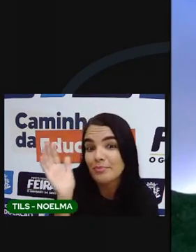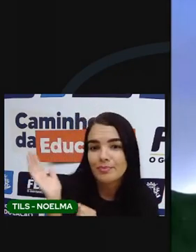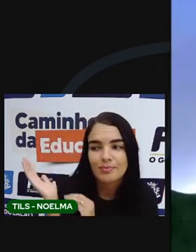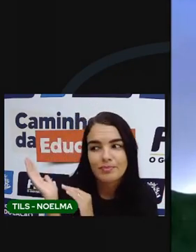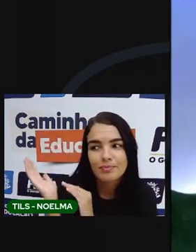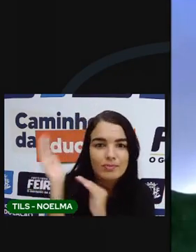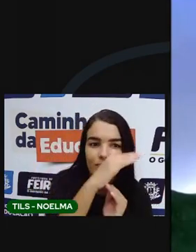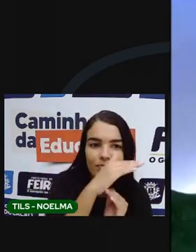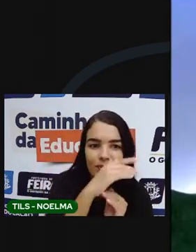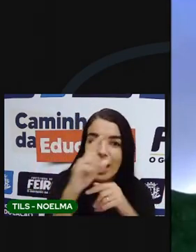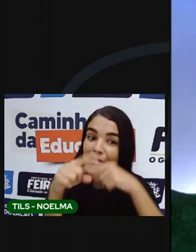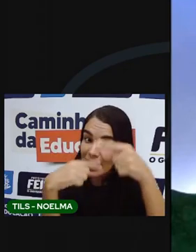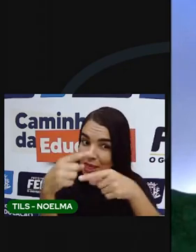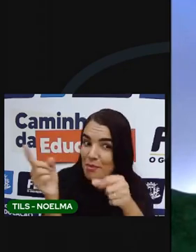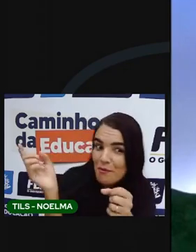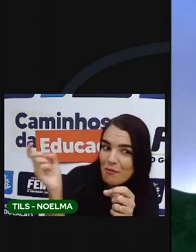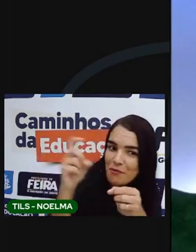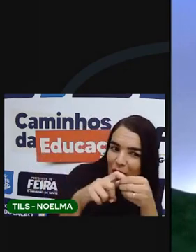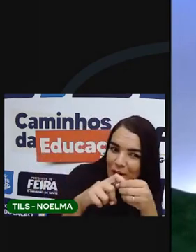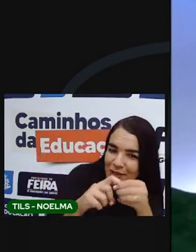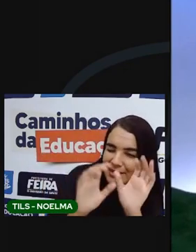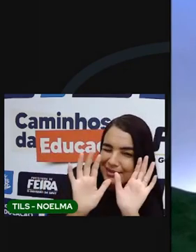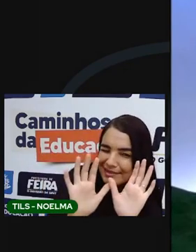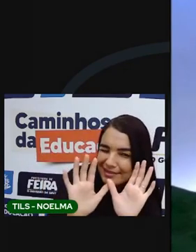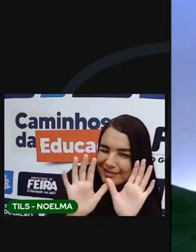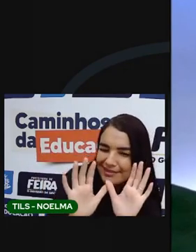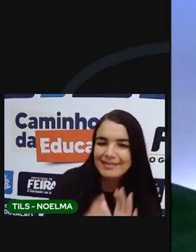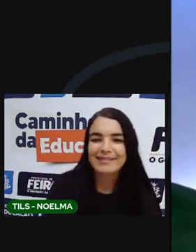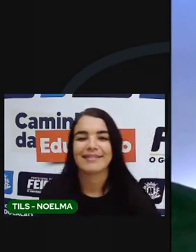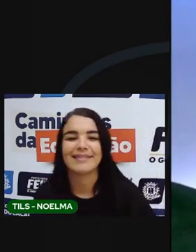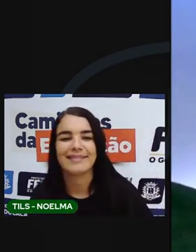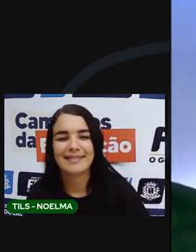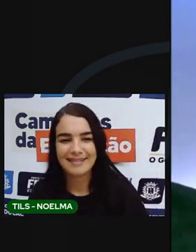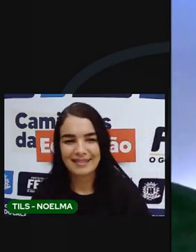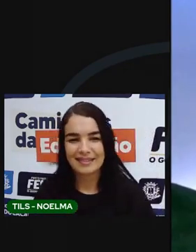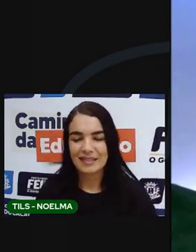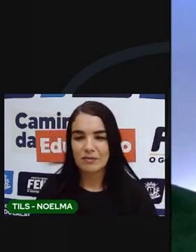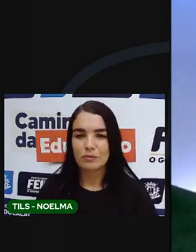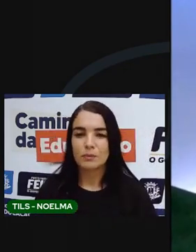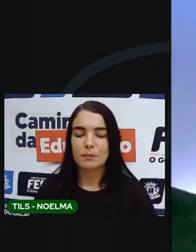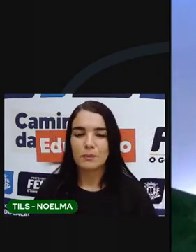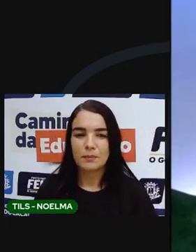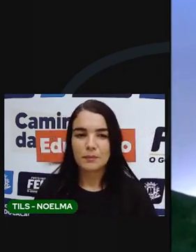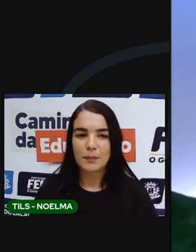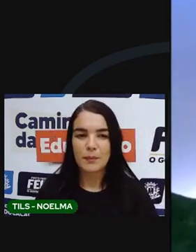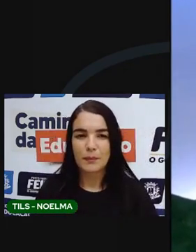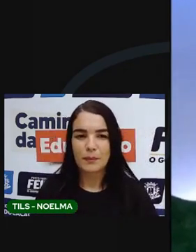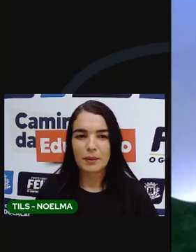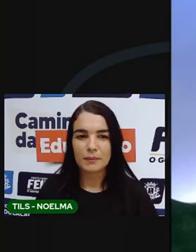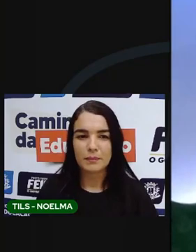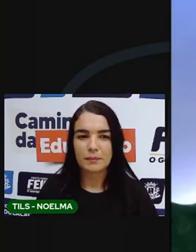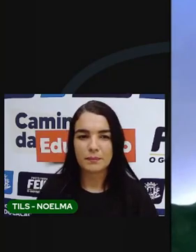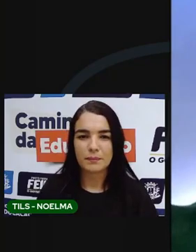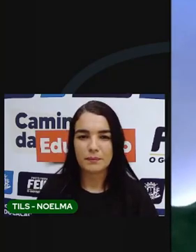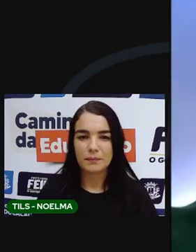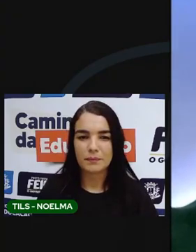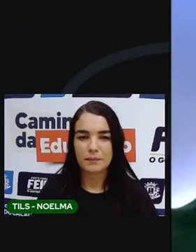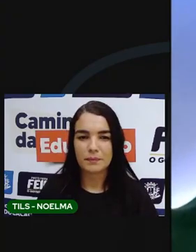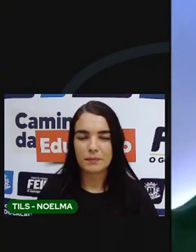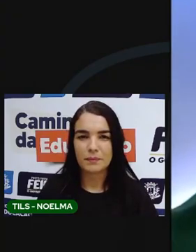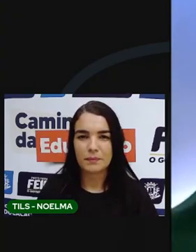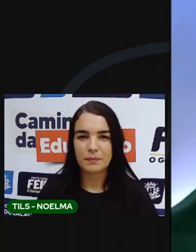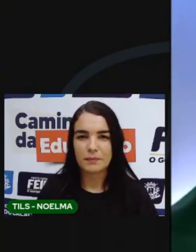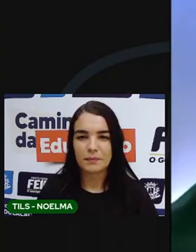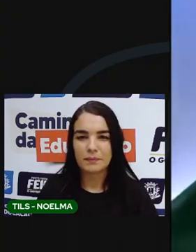mas daqui a pouquinho a gente volta tá não sei daí eu queria ver um eu comi algumas outras